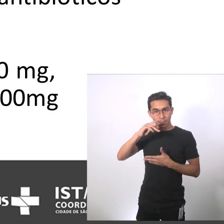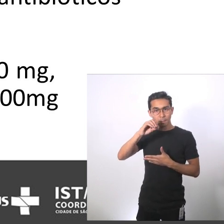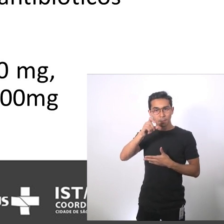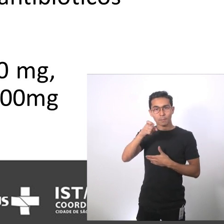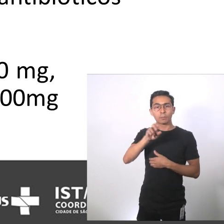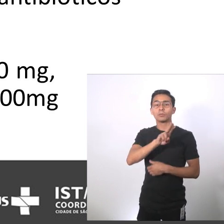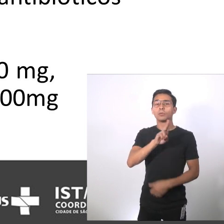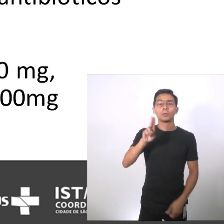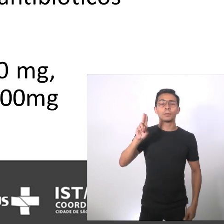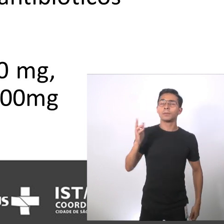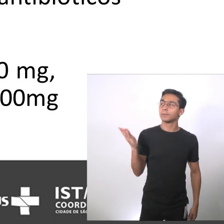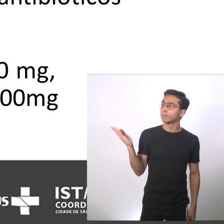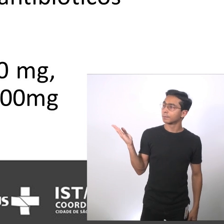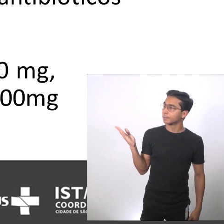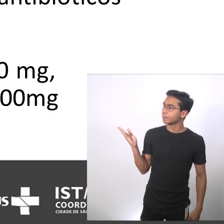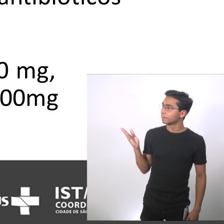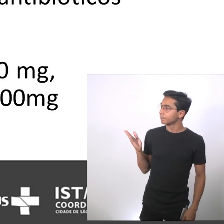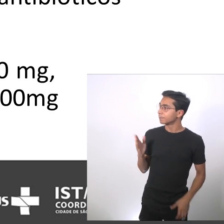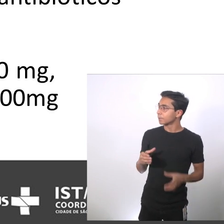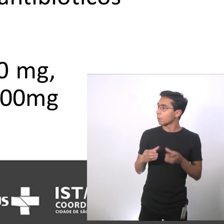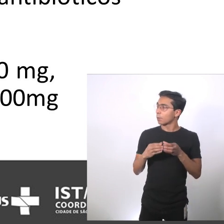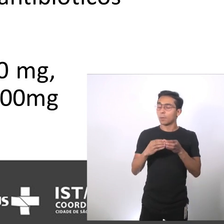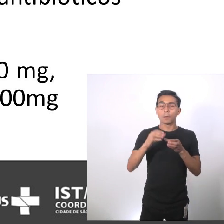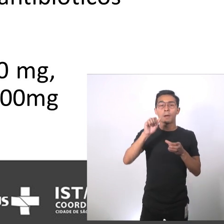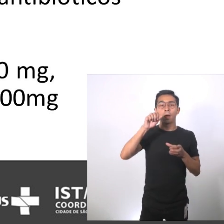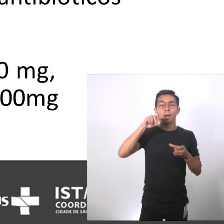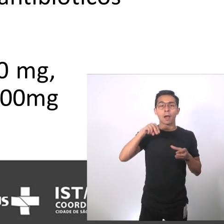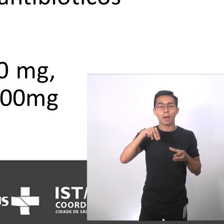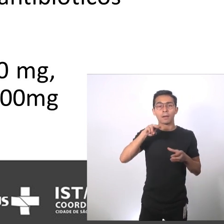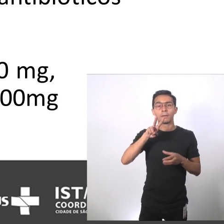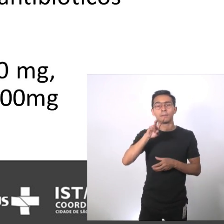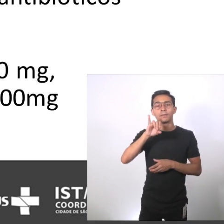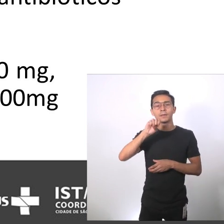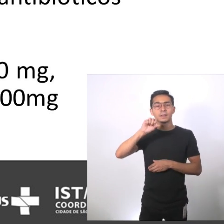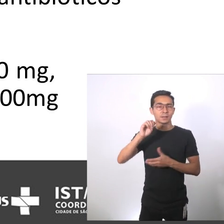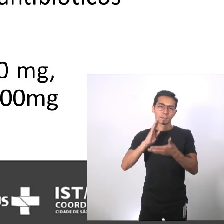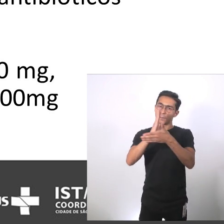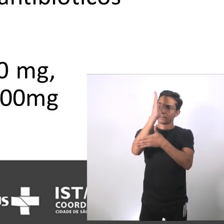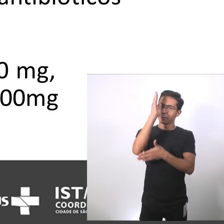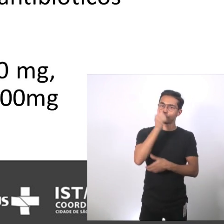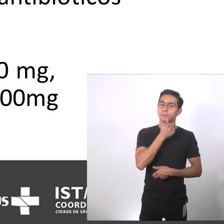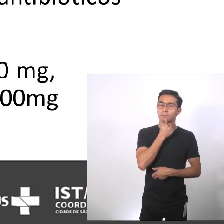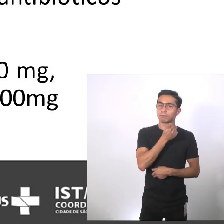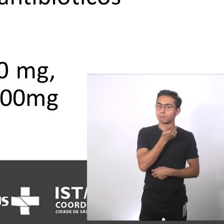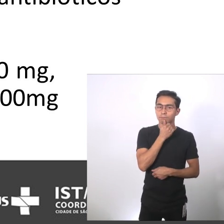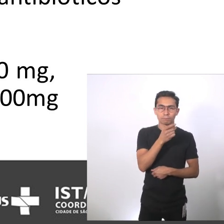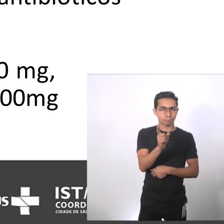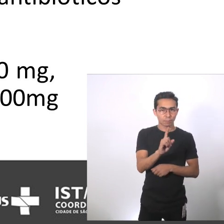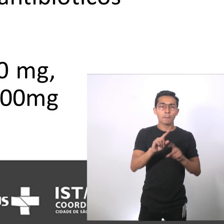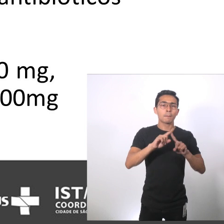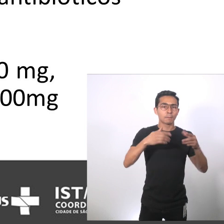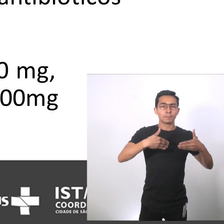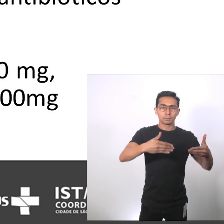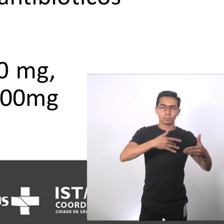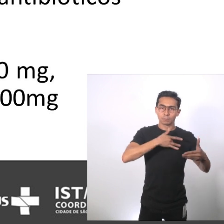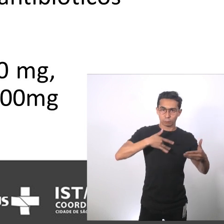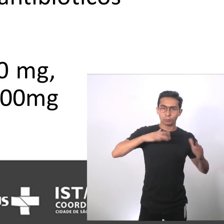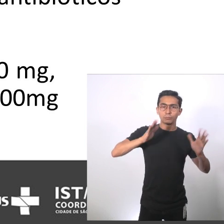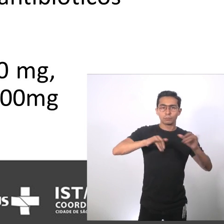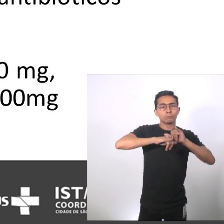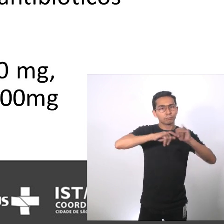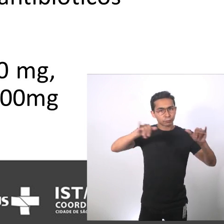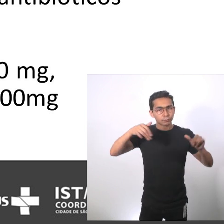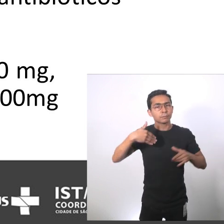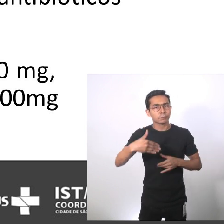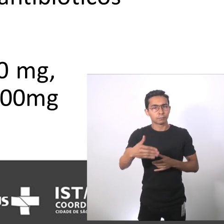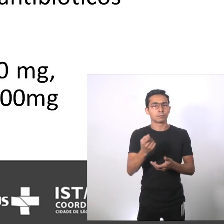pela Anvisa, mas o Ministério da Saúde já colocou que vai comprar esse tecovirimat. Então,